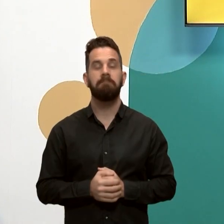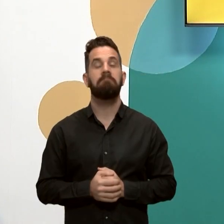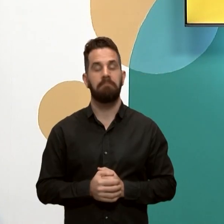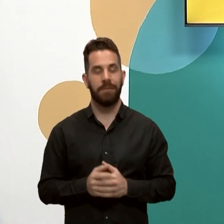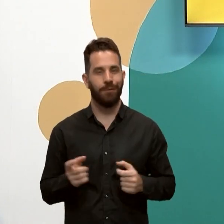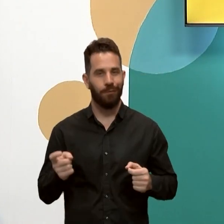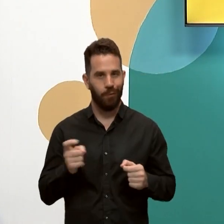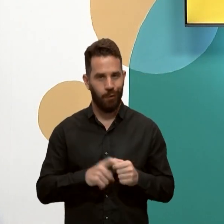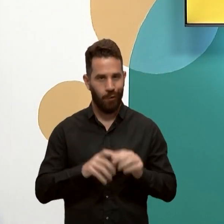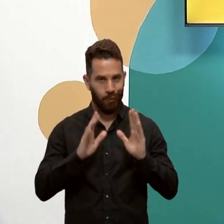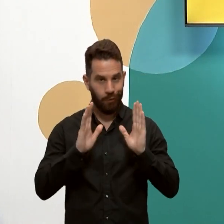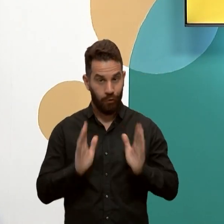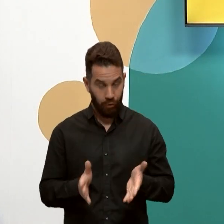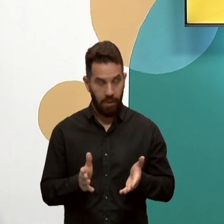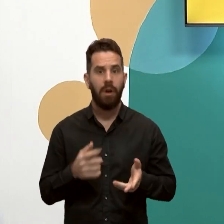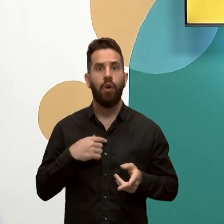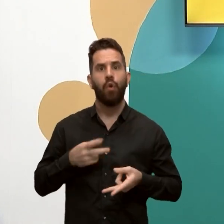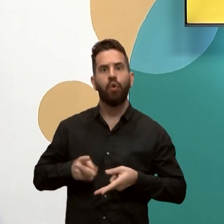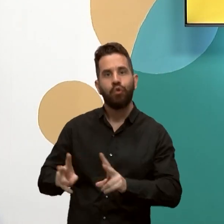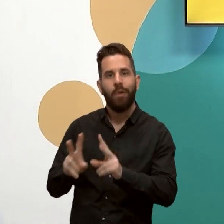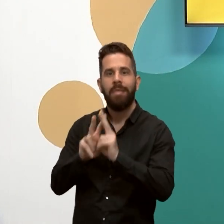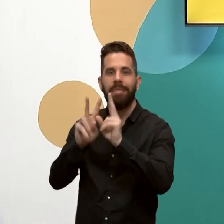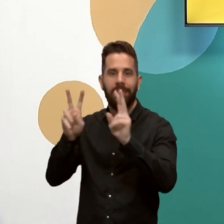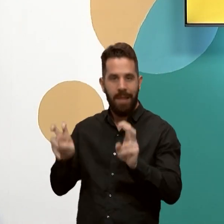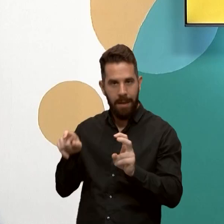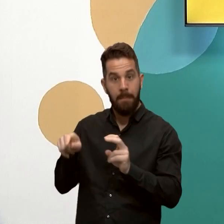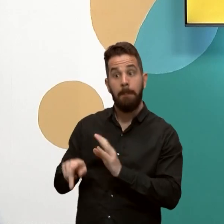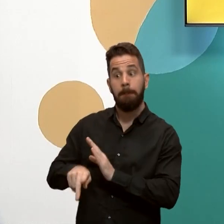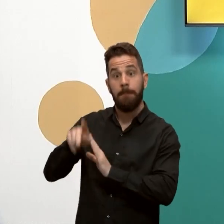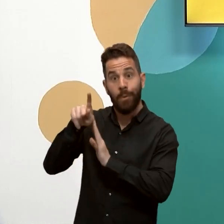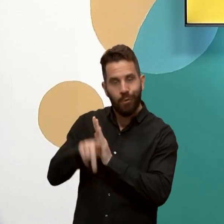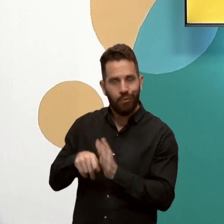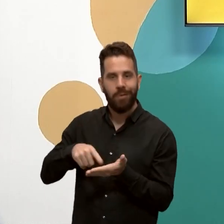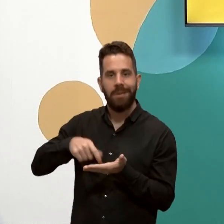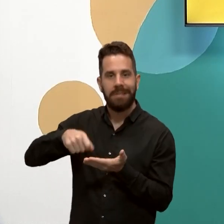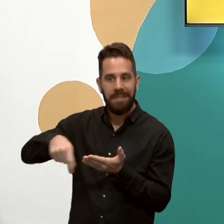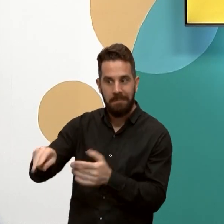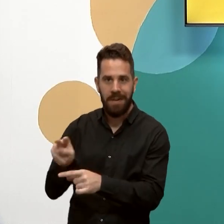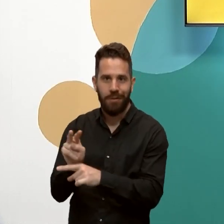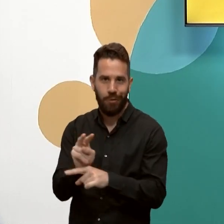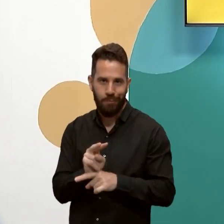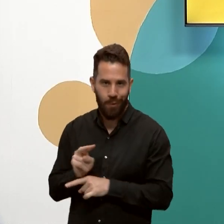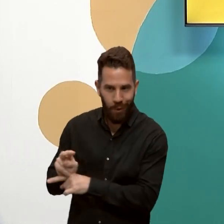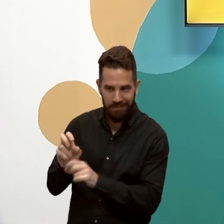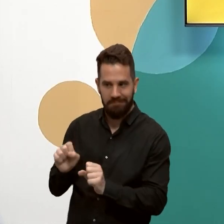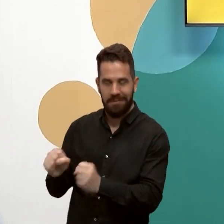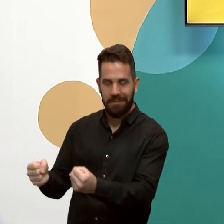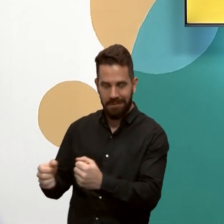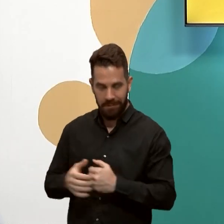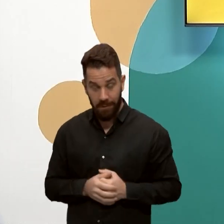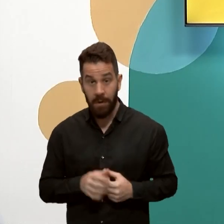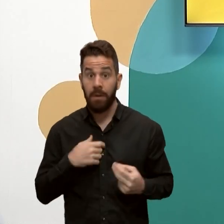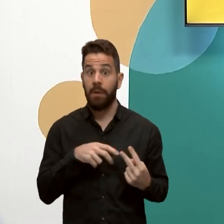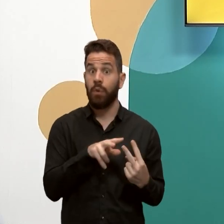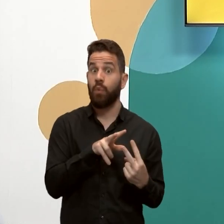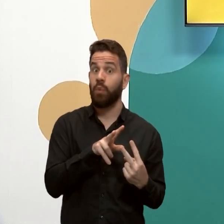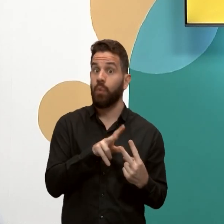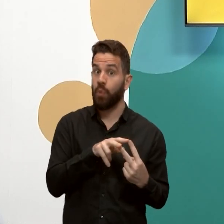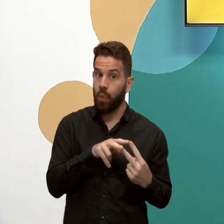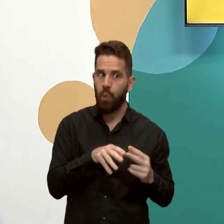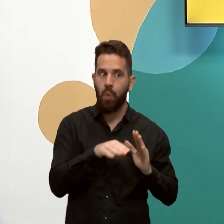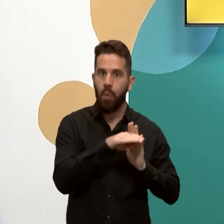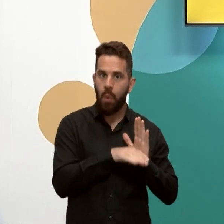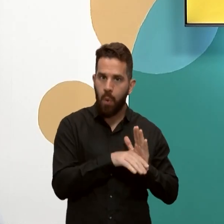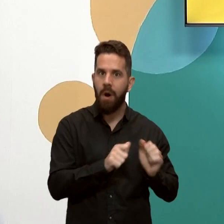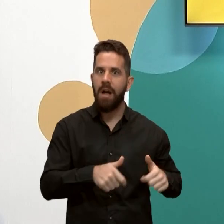Estamos de volta com o Mundo UFG e continuamos a falar sobre o projeto Sementes de Proteção. A gente vai falar de 2 atividades importantes que